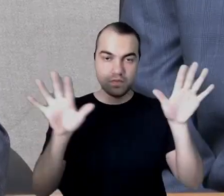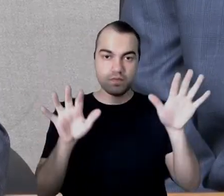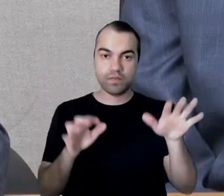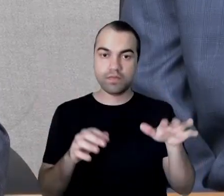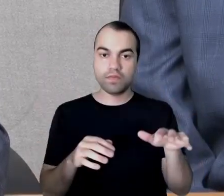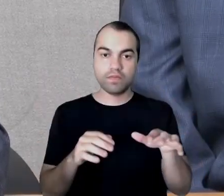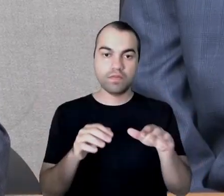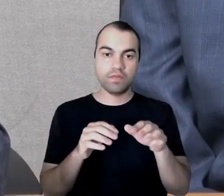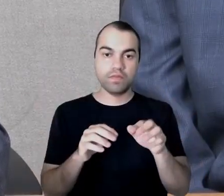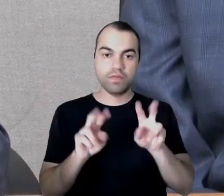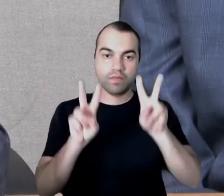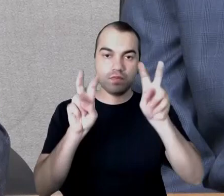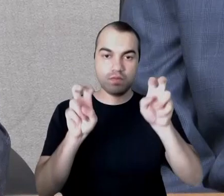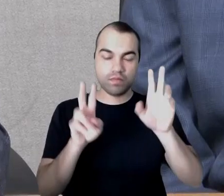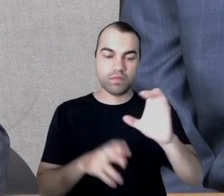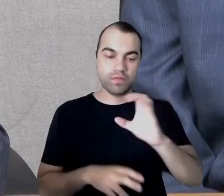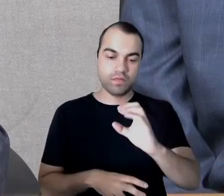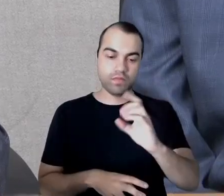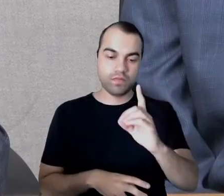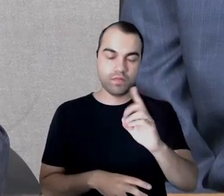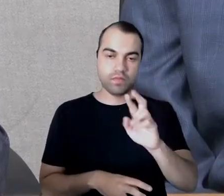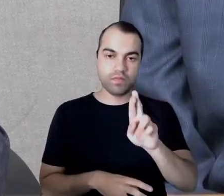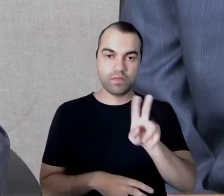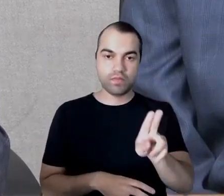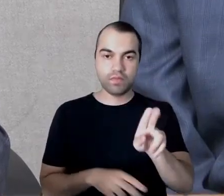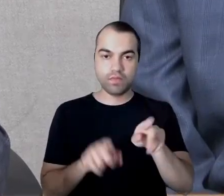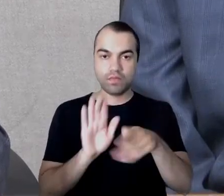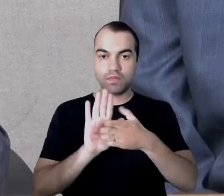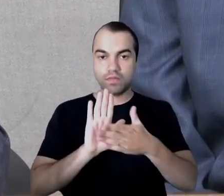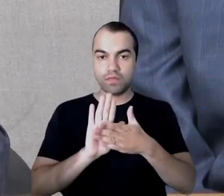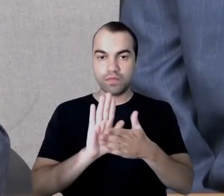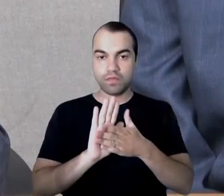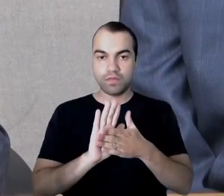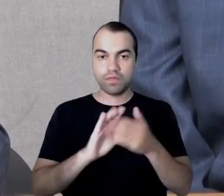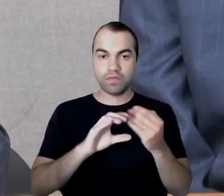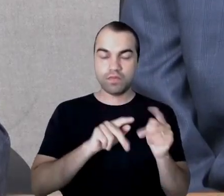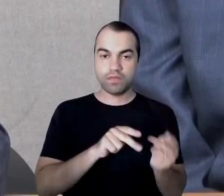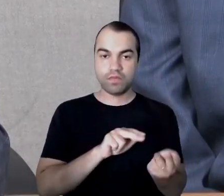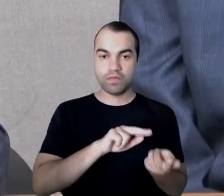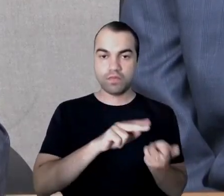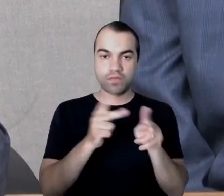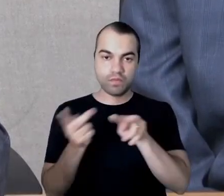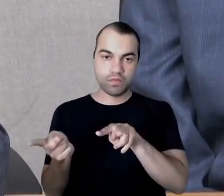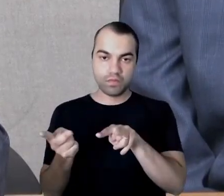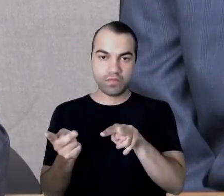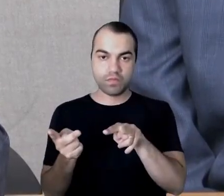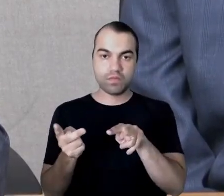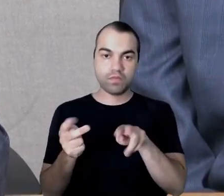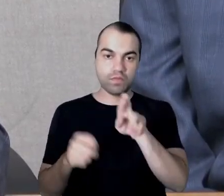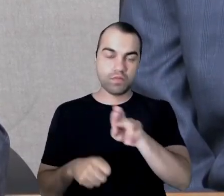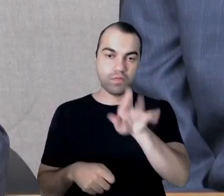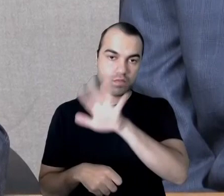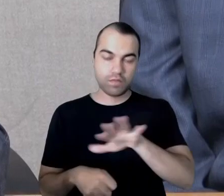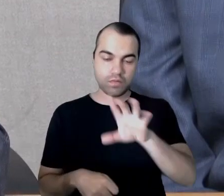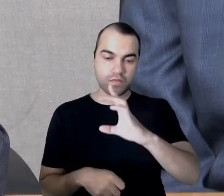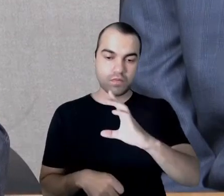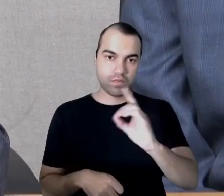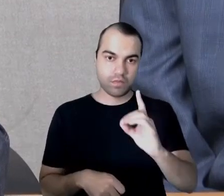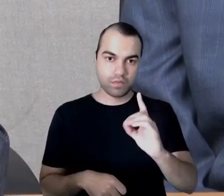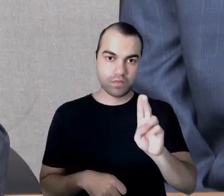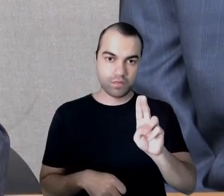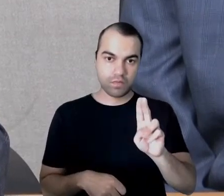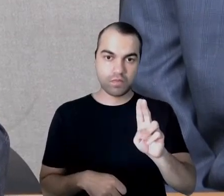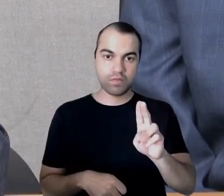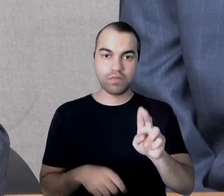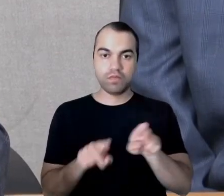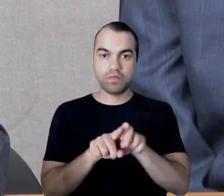referentes a cdr1 proposta e transferir das administrações regionais para a SEDU a atribuição de